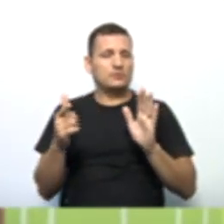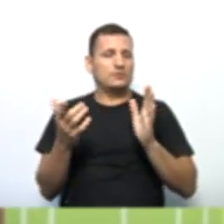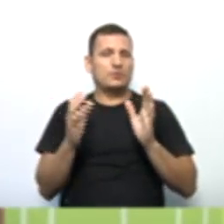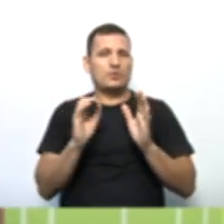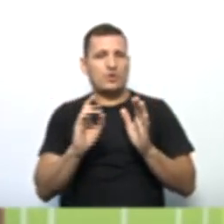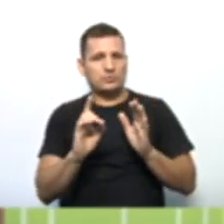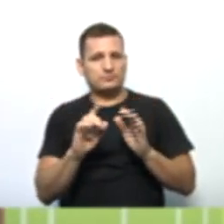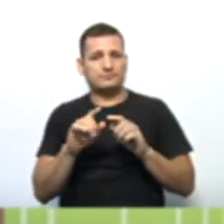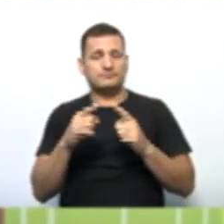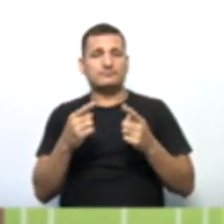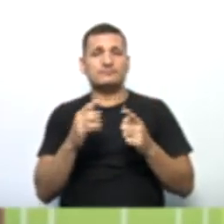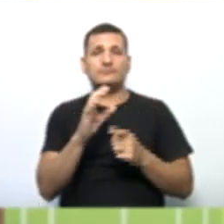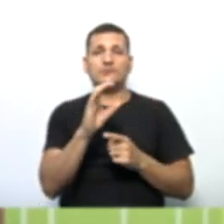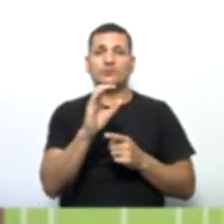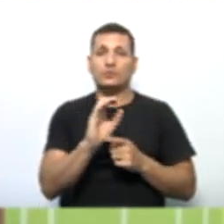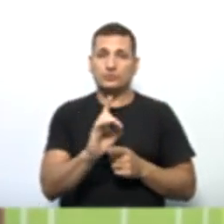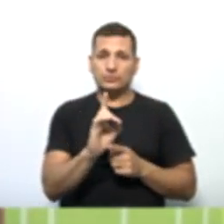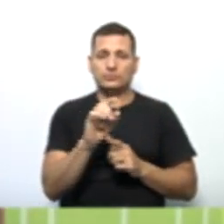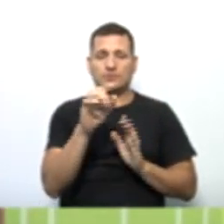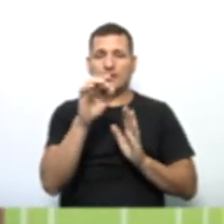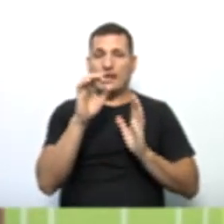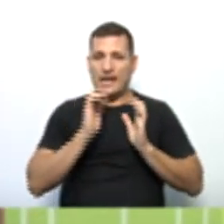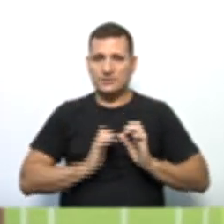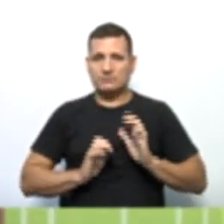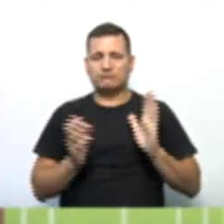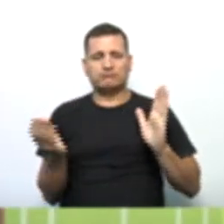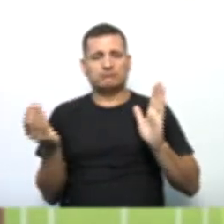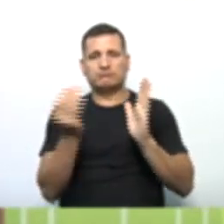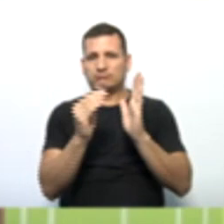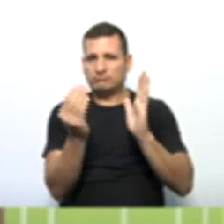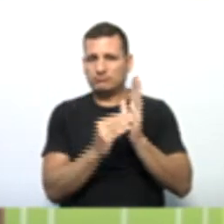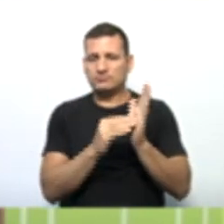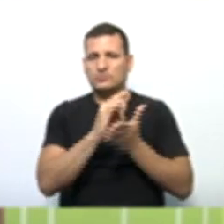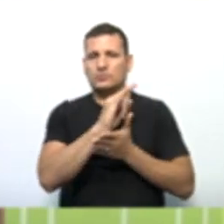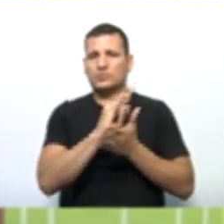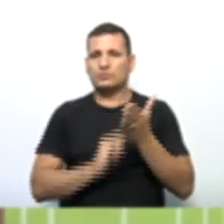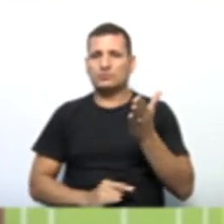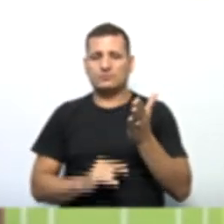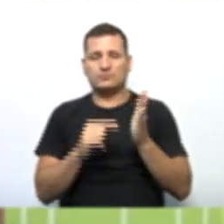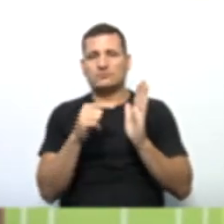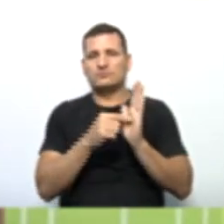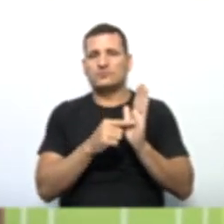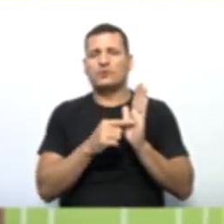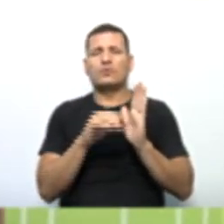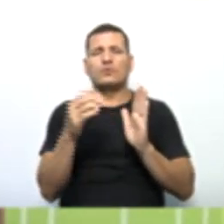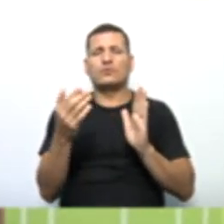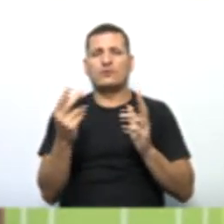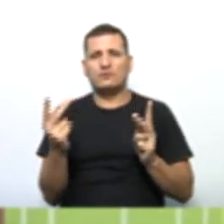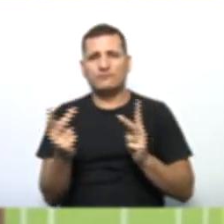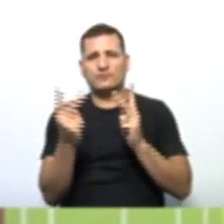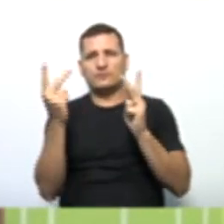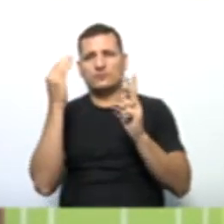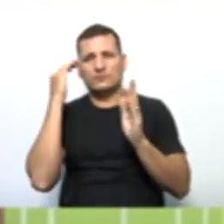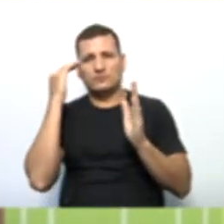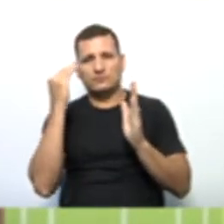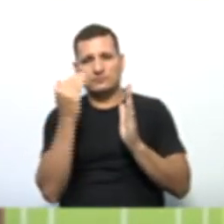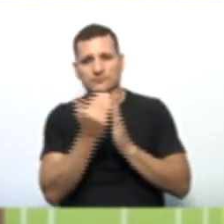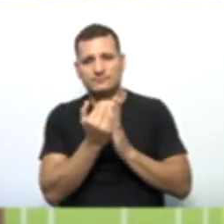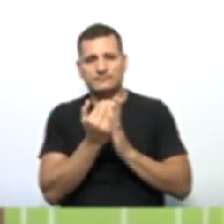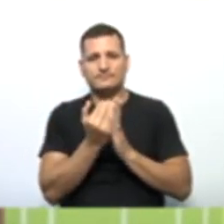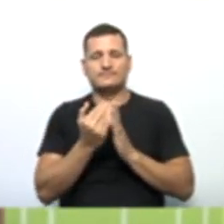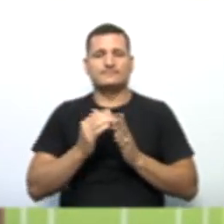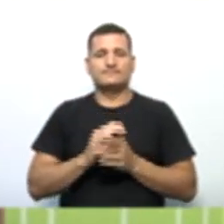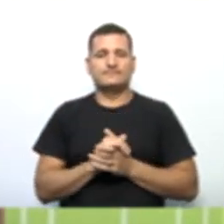O código de ética ele vai explicitar isso, vai colocar em evidência quais são os valores a serem respeitados,